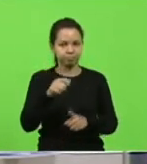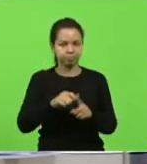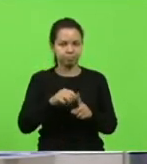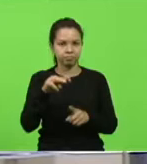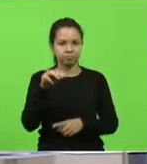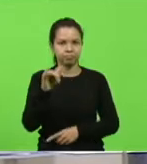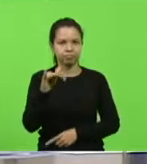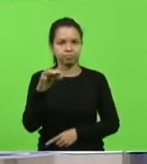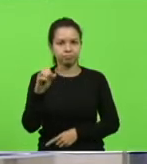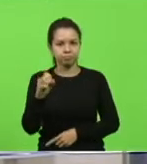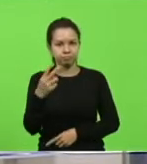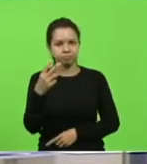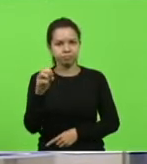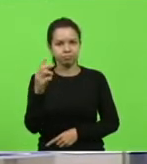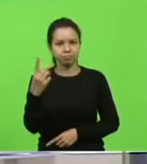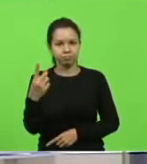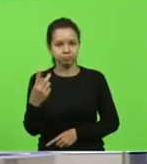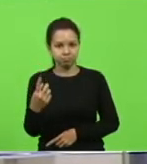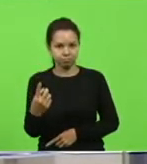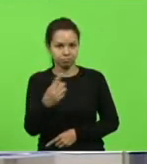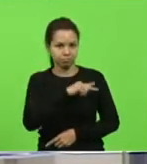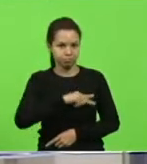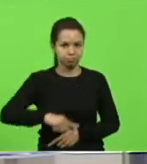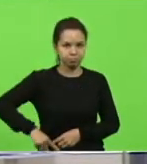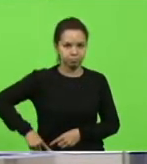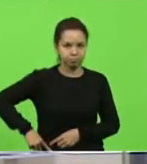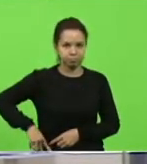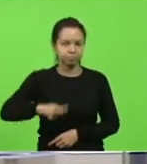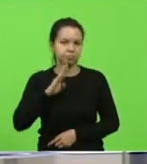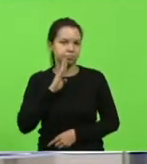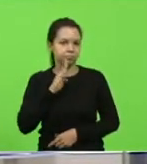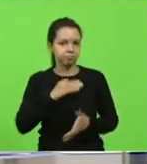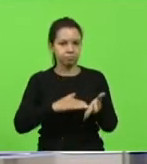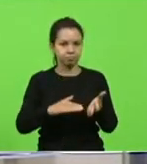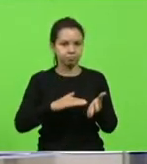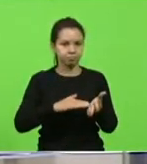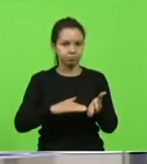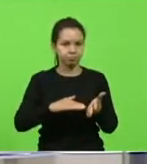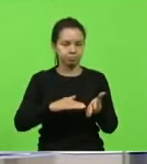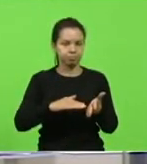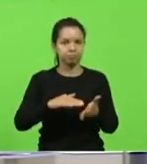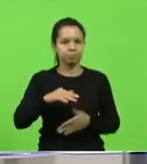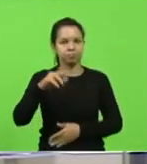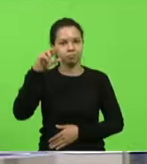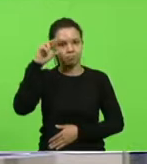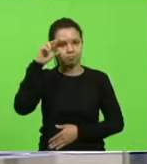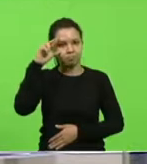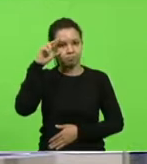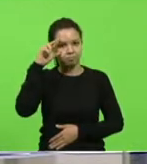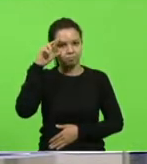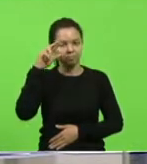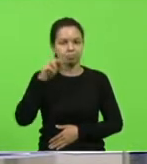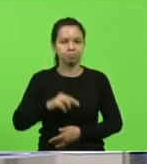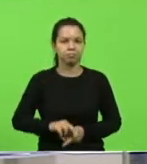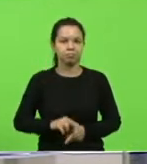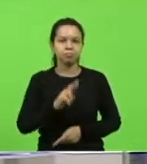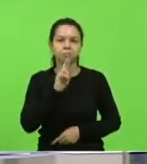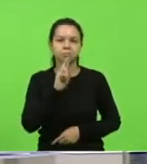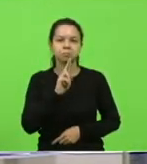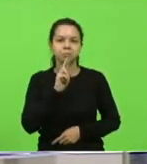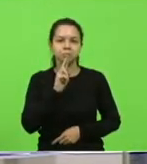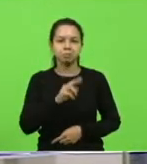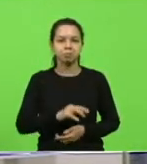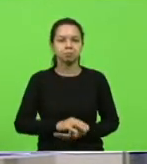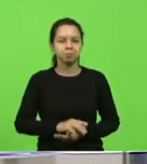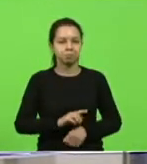21 presidência Deputado Nilso Berlanda secretaria deputado Ricardo Alba e Rodrigo minotto às 9:00 do dia